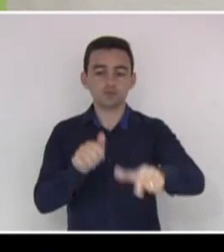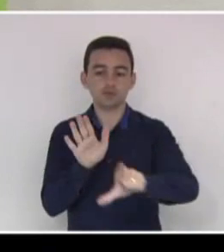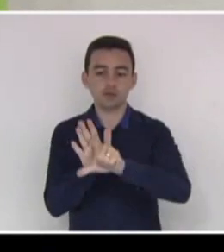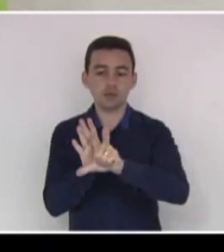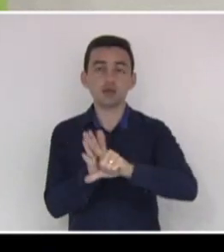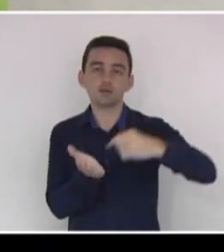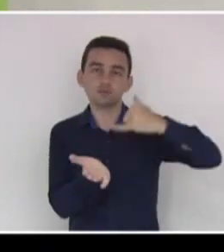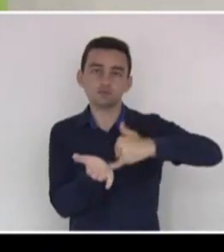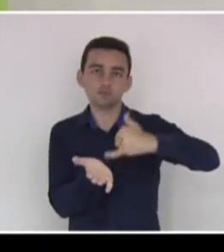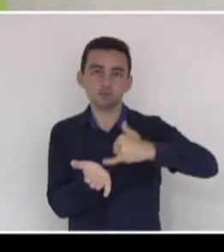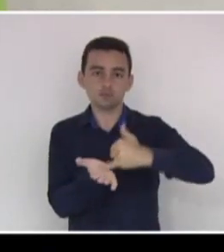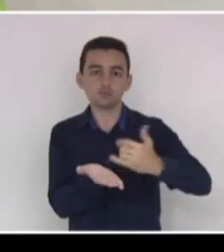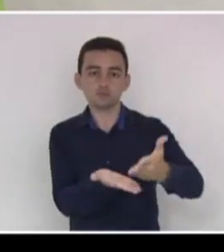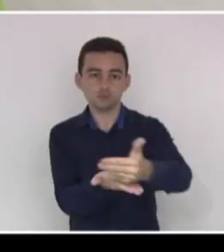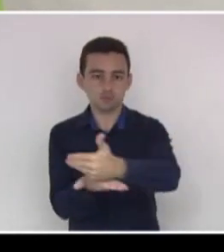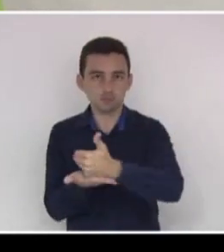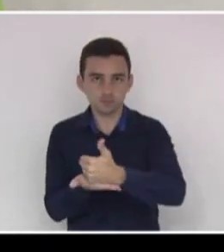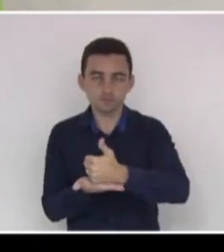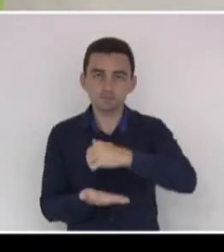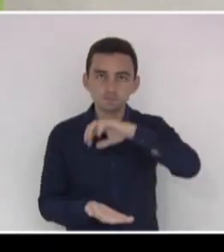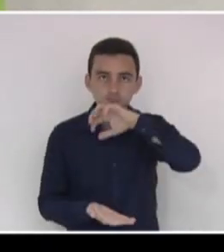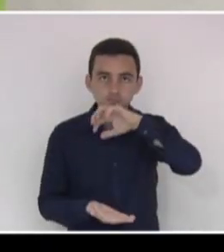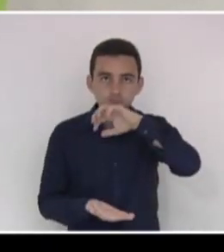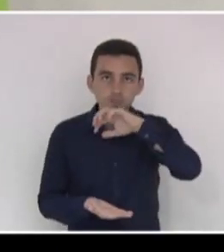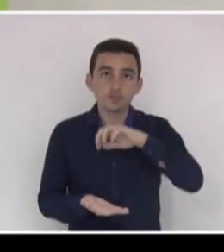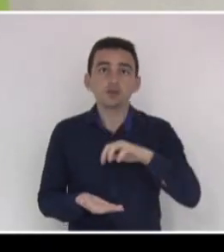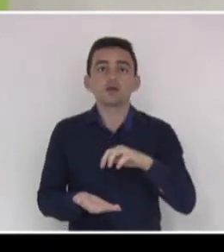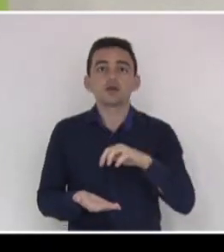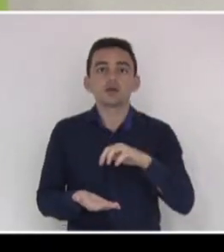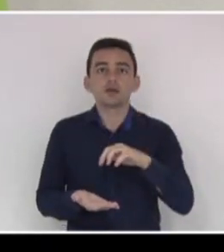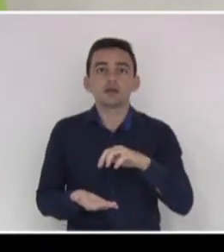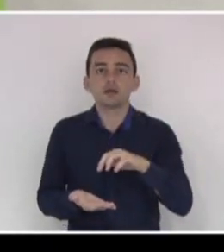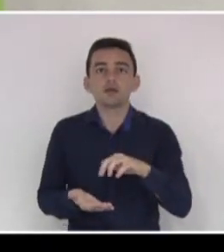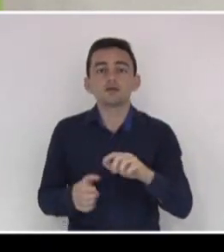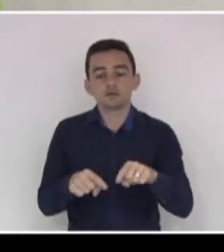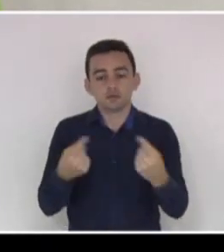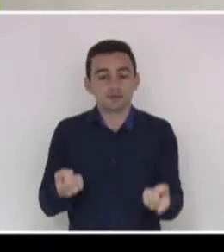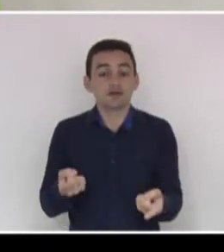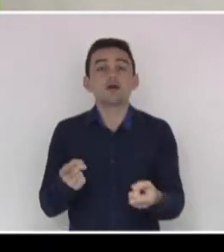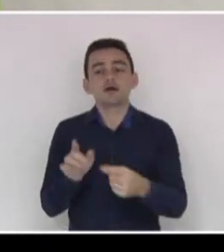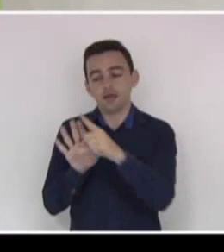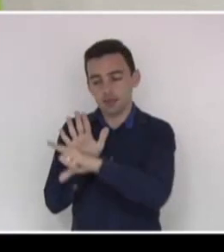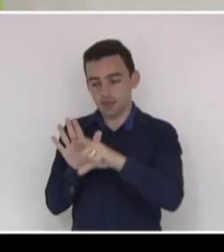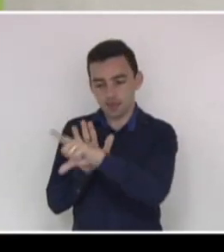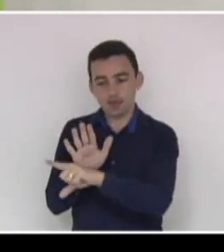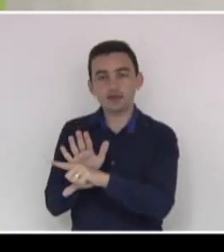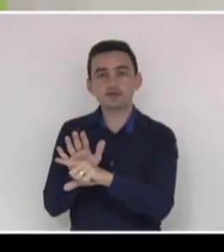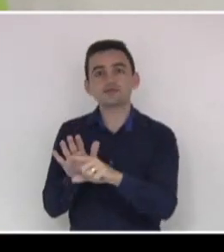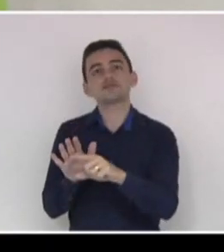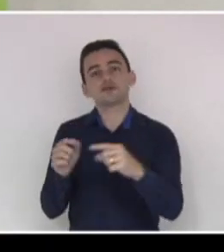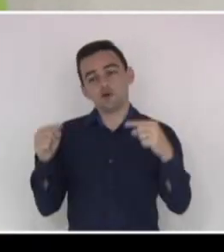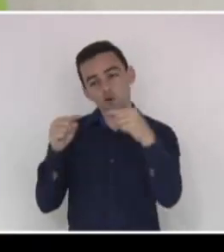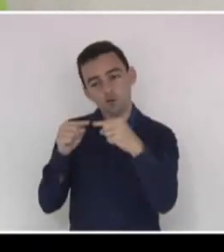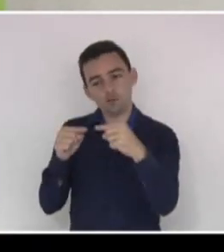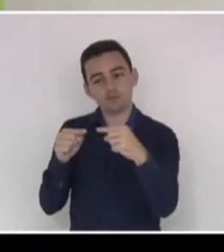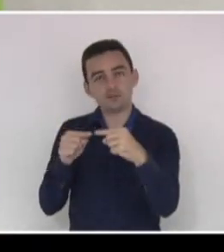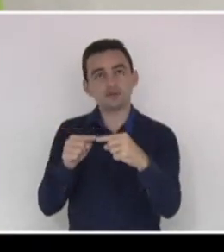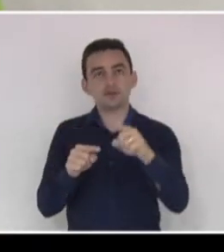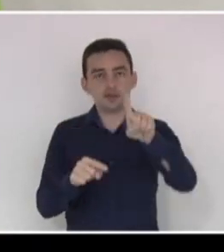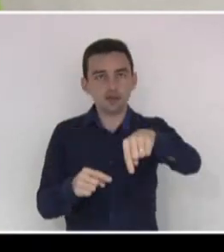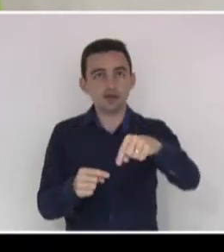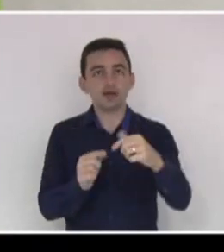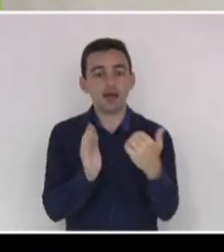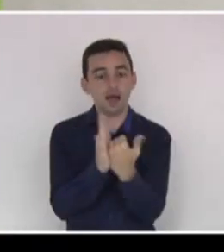tributária, entre as quais esta legislação, que trata do tema da compensação